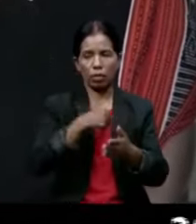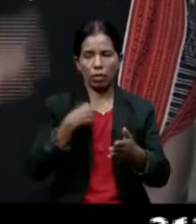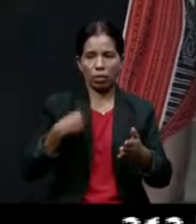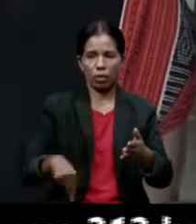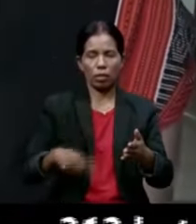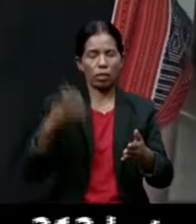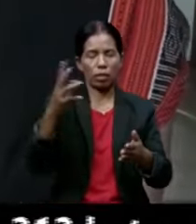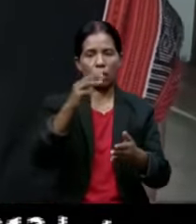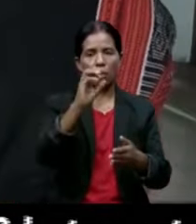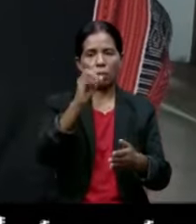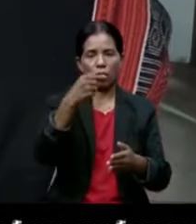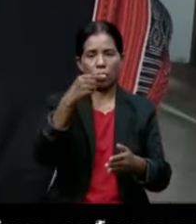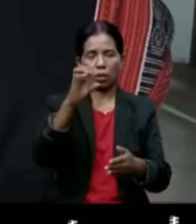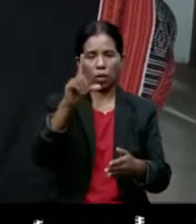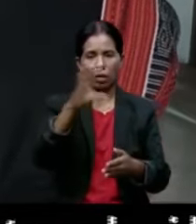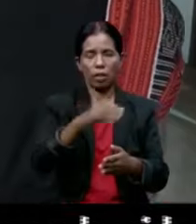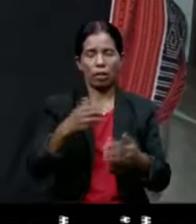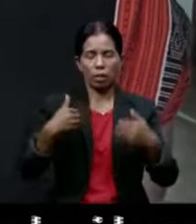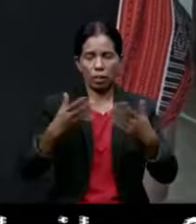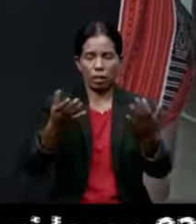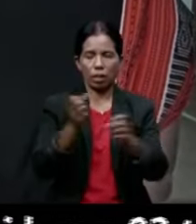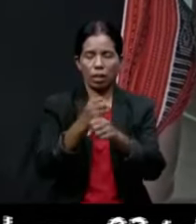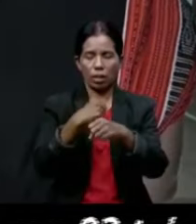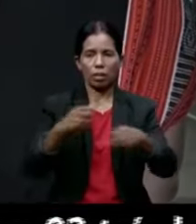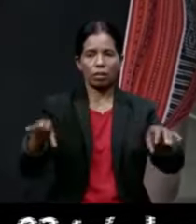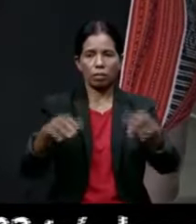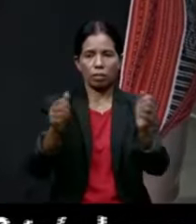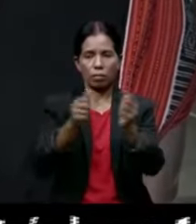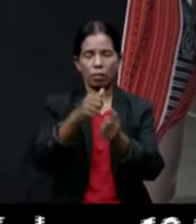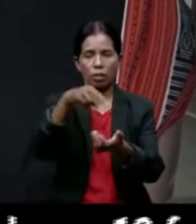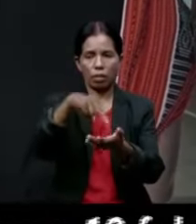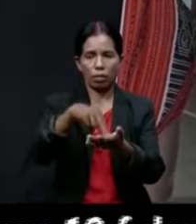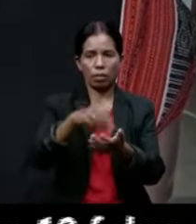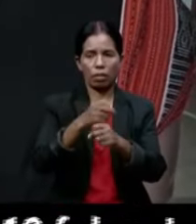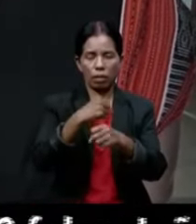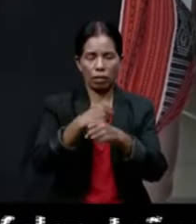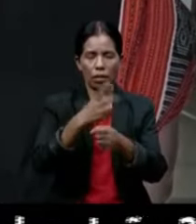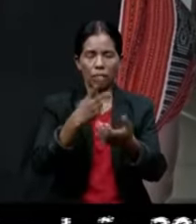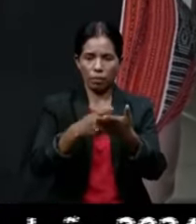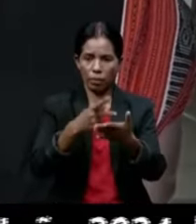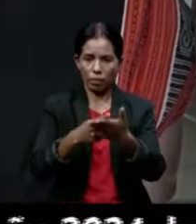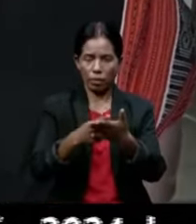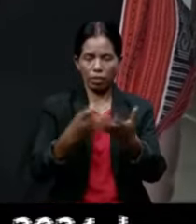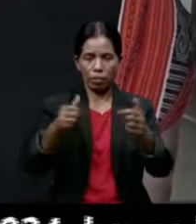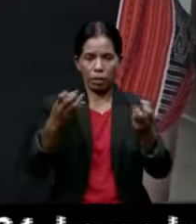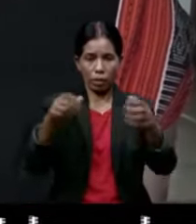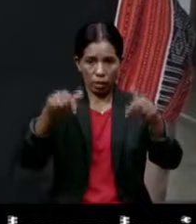e a Mongólia. E a interesse, né, há colaboração, há possibilidades, né, há projetos e a